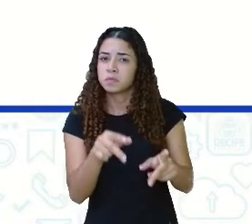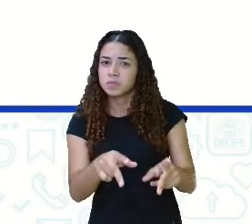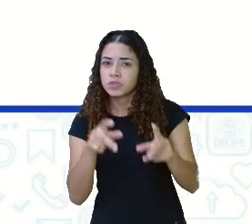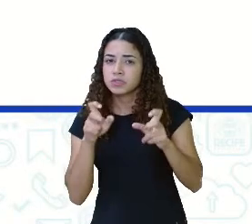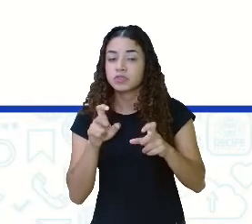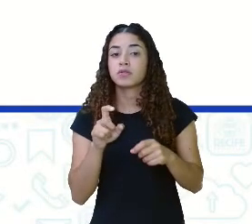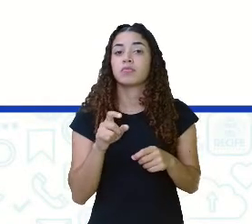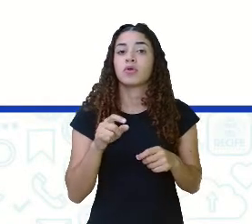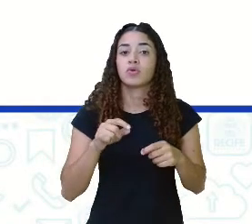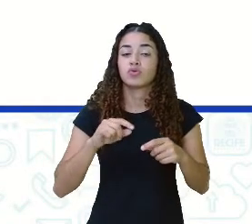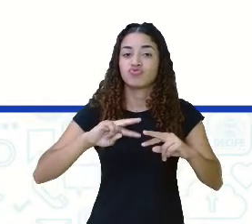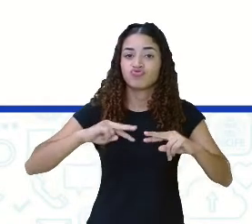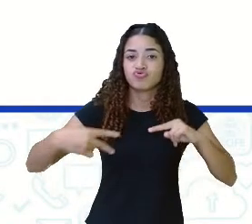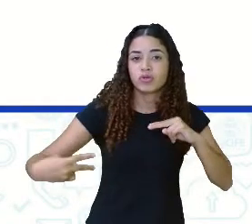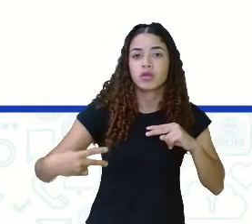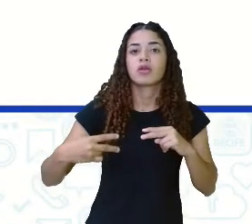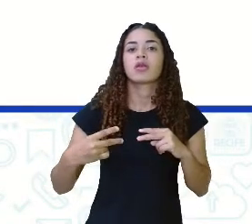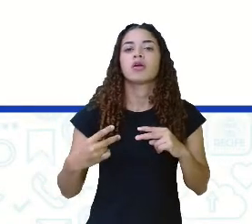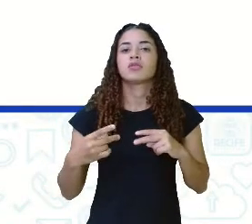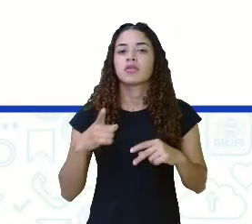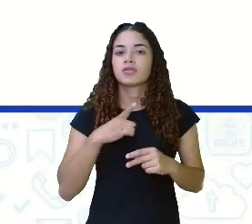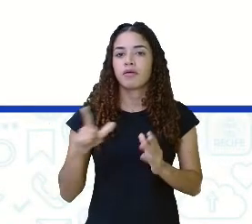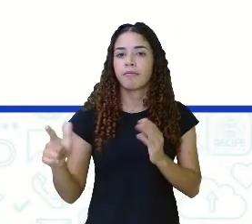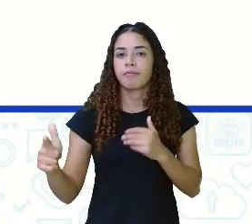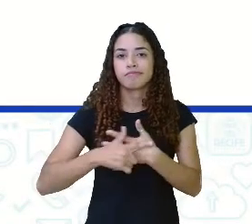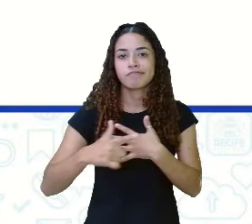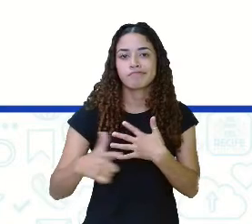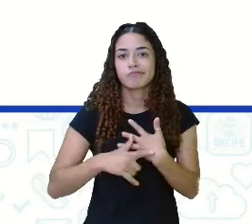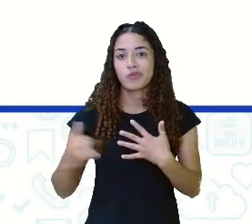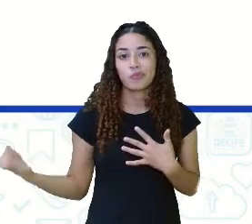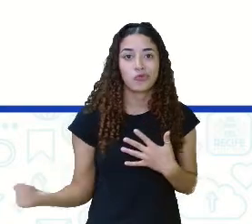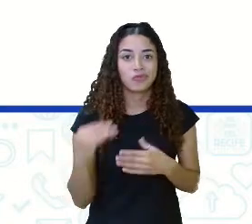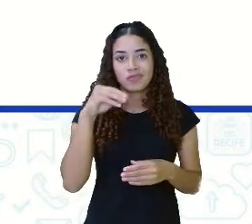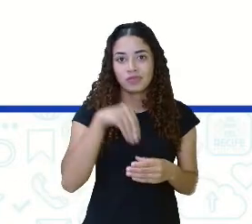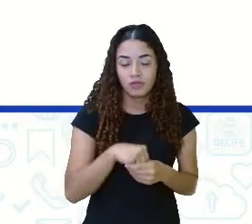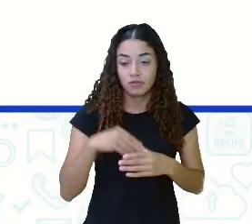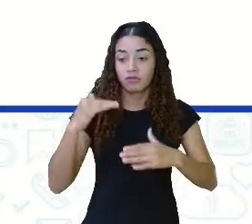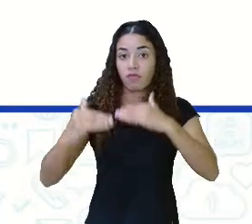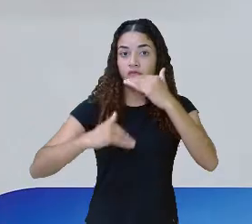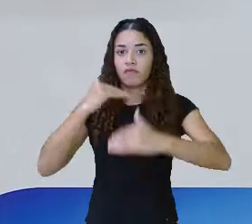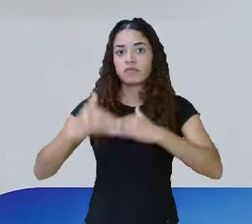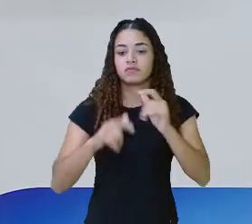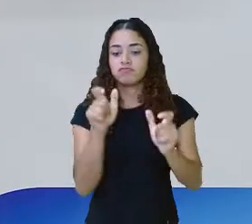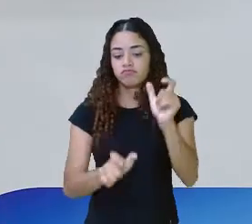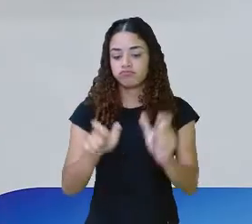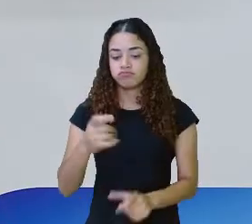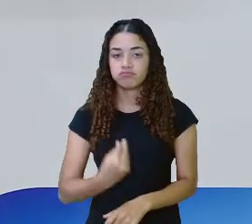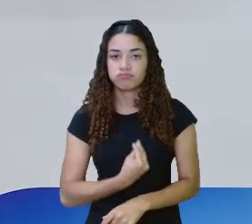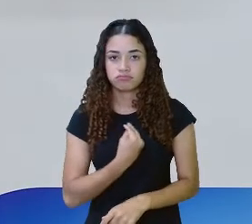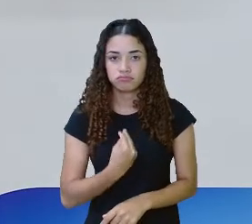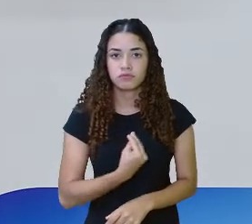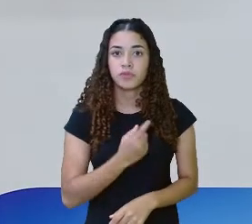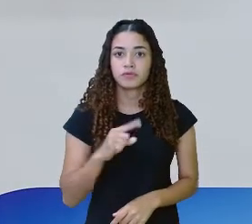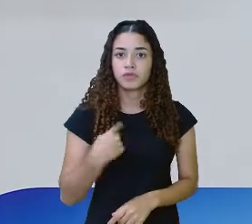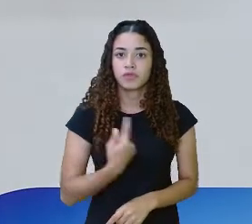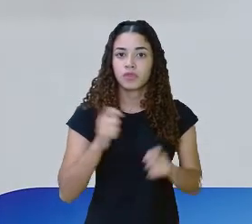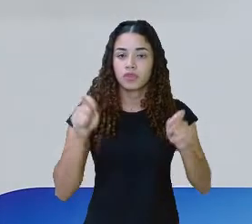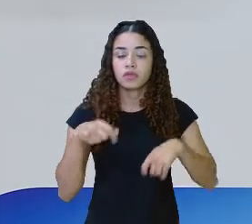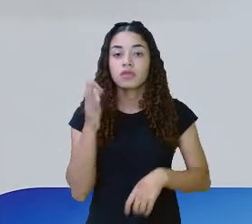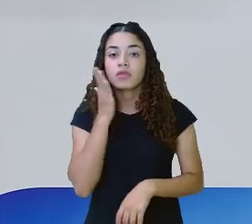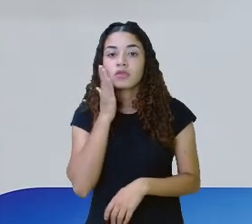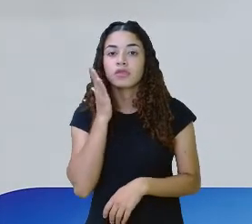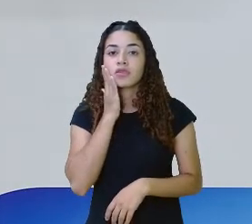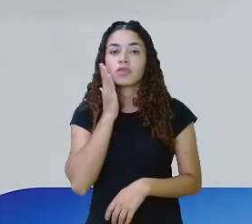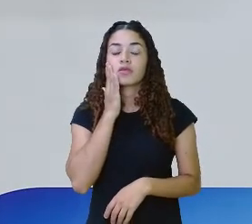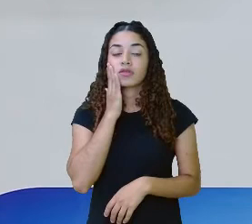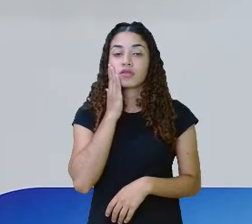a genética, ela tem um papel super importante aí dentro da evolução dos seres vivos, gente. A gente consegue entender isso, porque